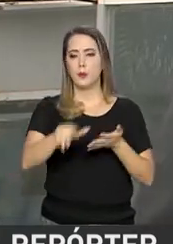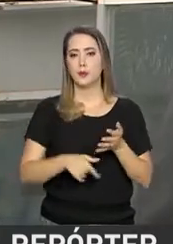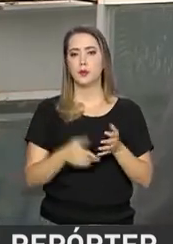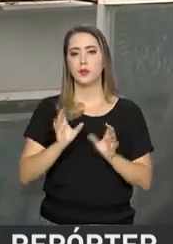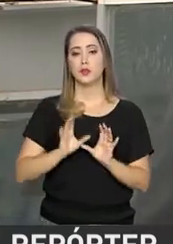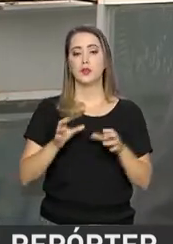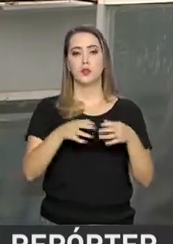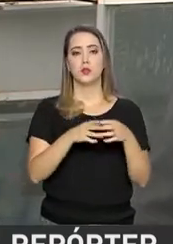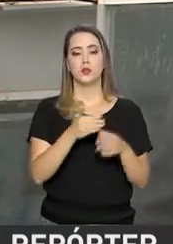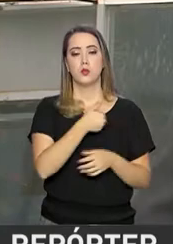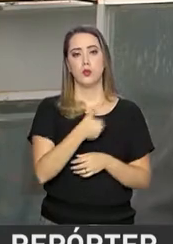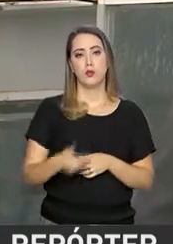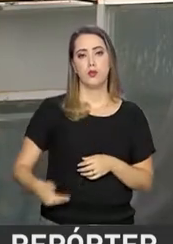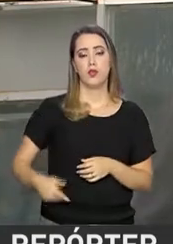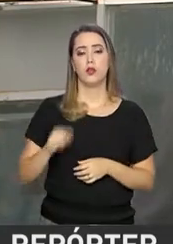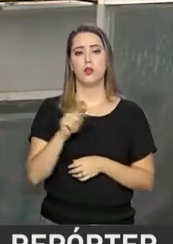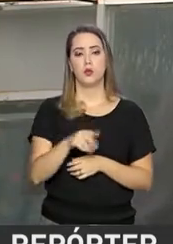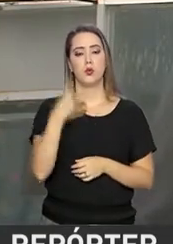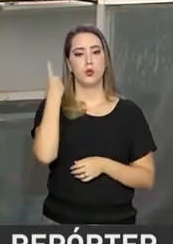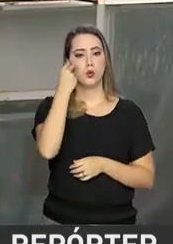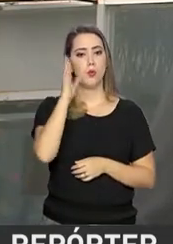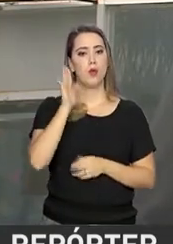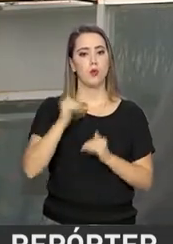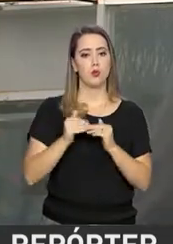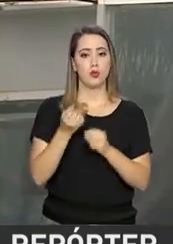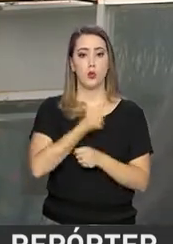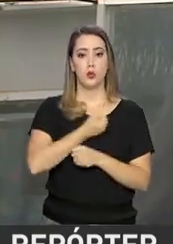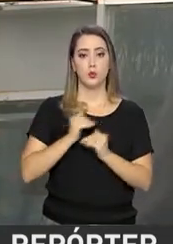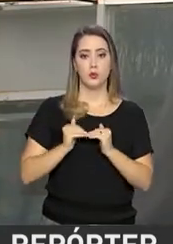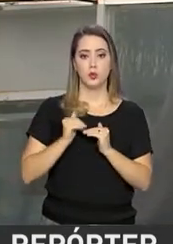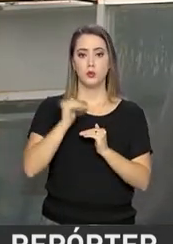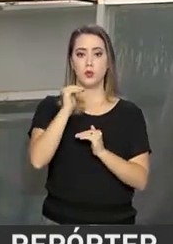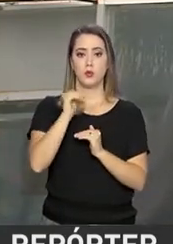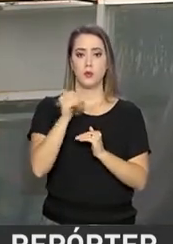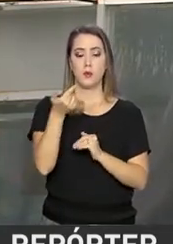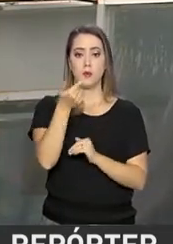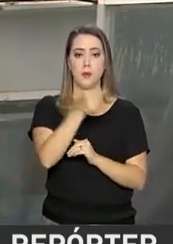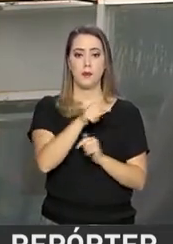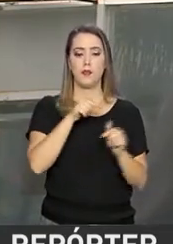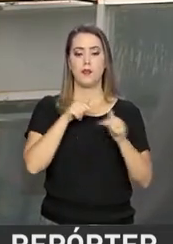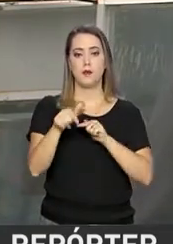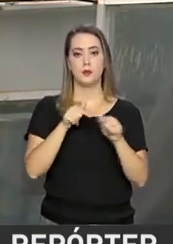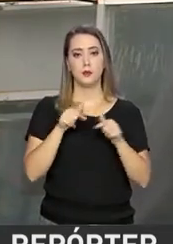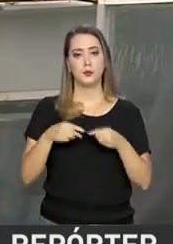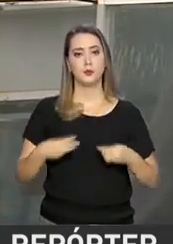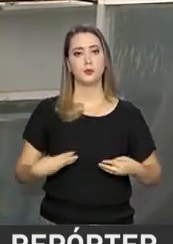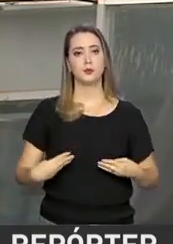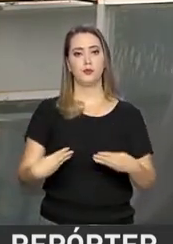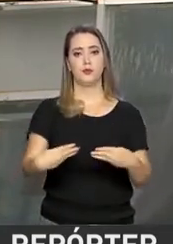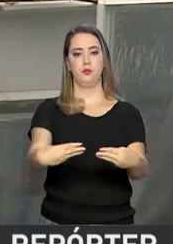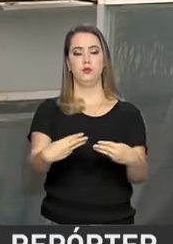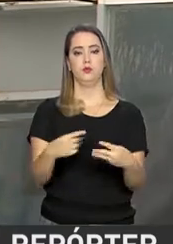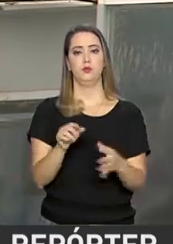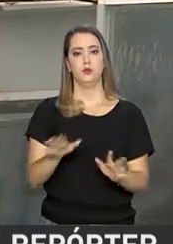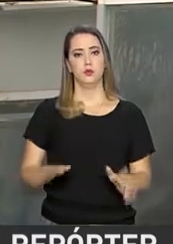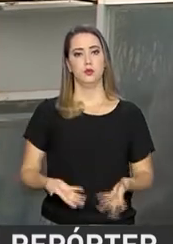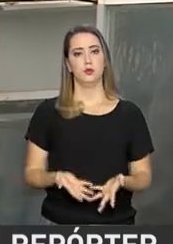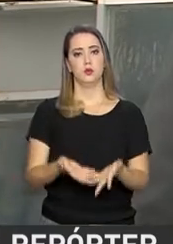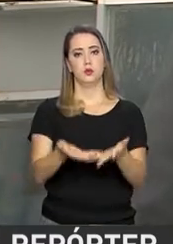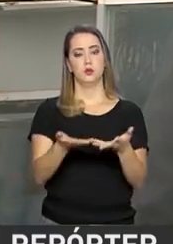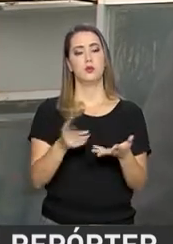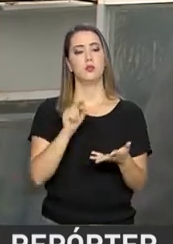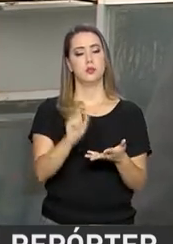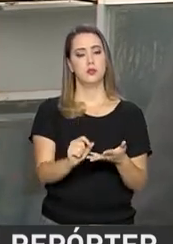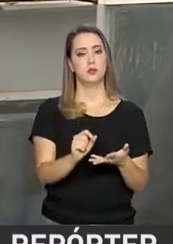pública os partos normais já são maioria e uma outra ação anunciada pelo ministério para incentivar esse tipo de